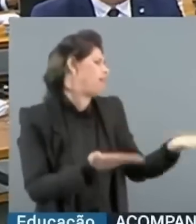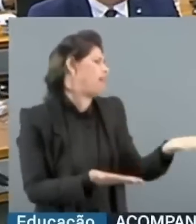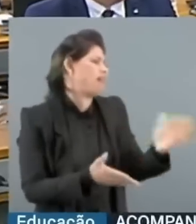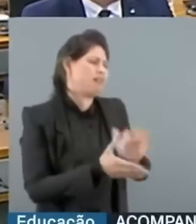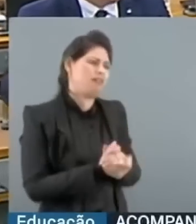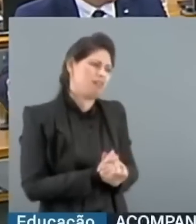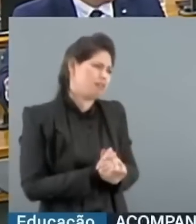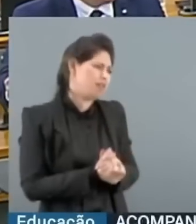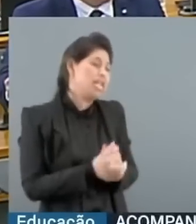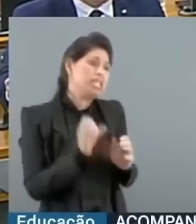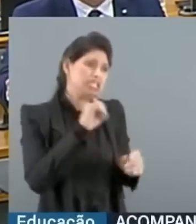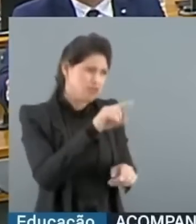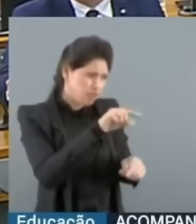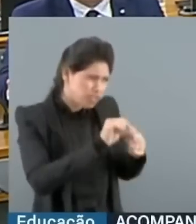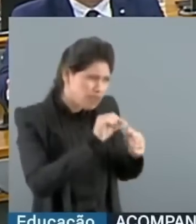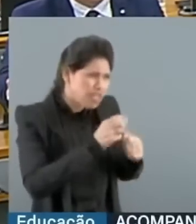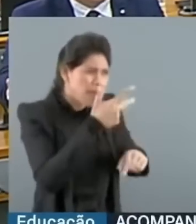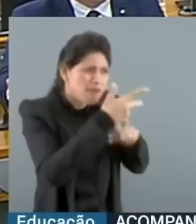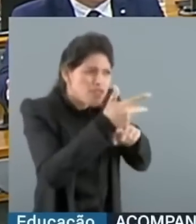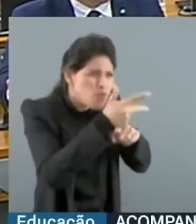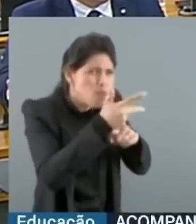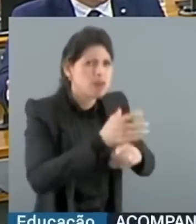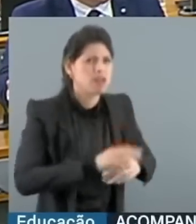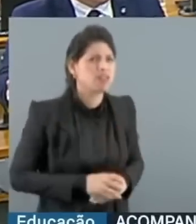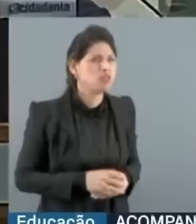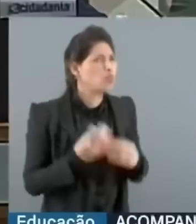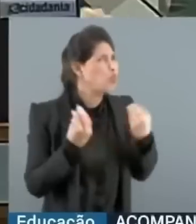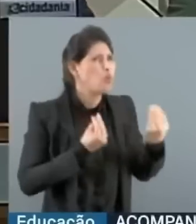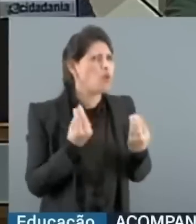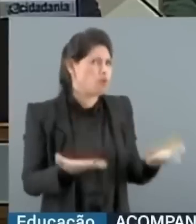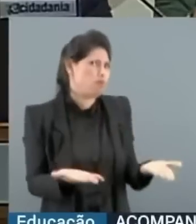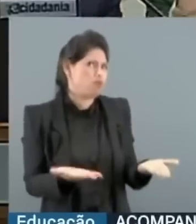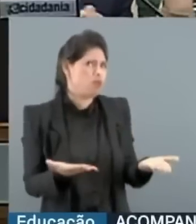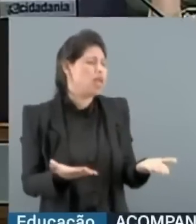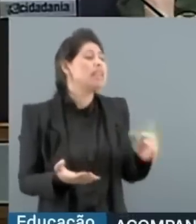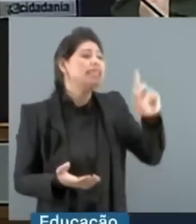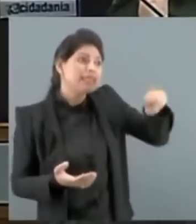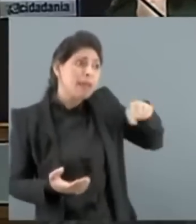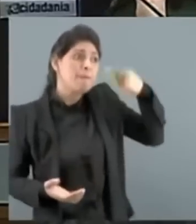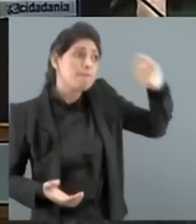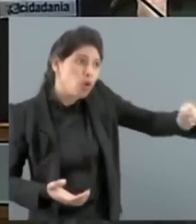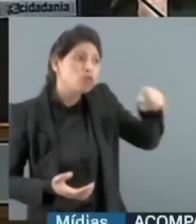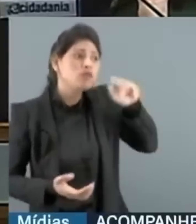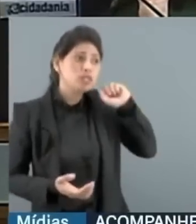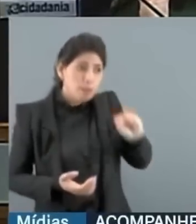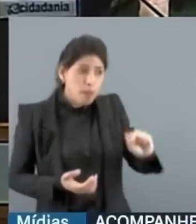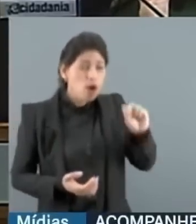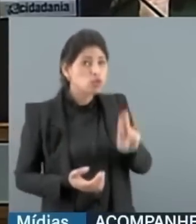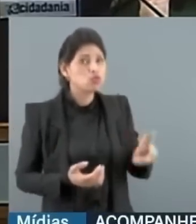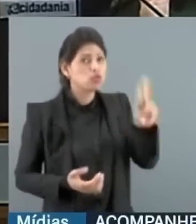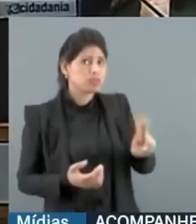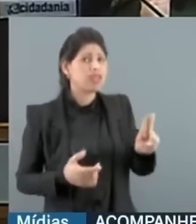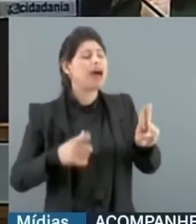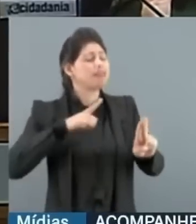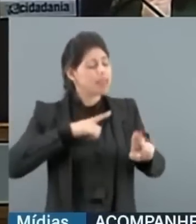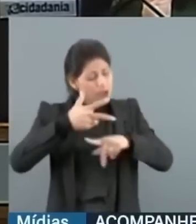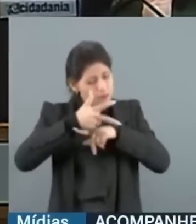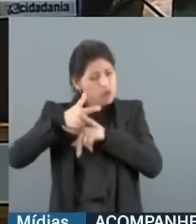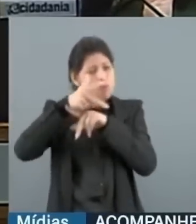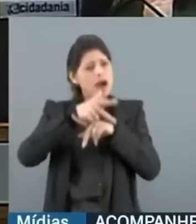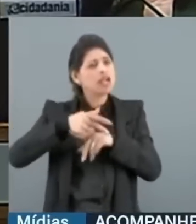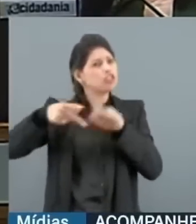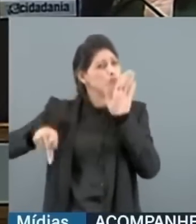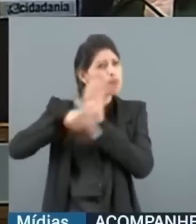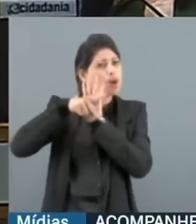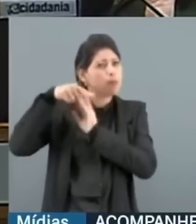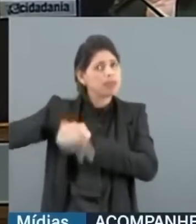deputado, veja bem. Se Vossa Excelência depois poderá utilizar a filmagem aqui do plenário, mas eu faço um pedido